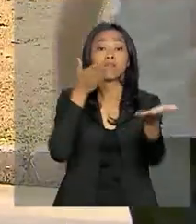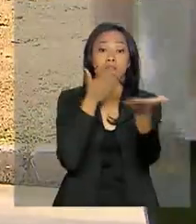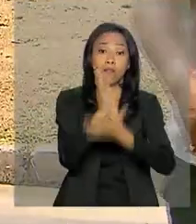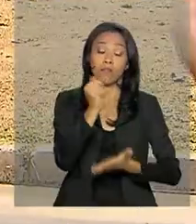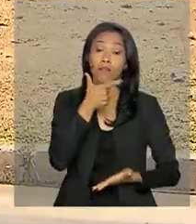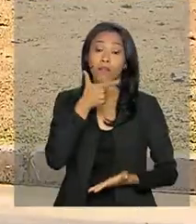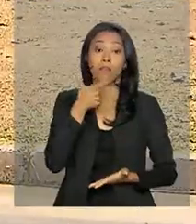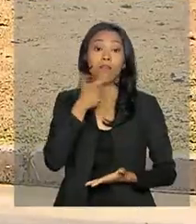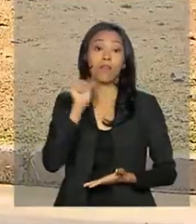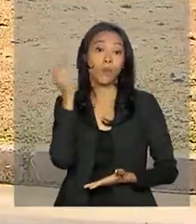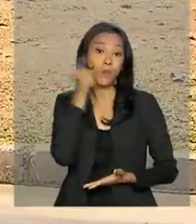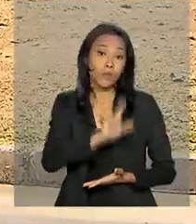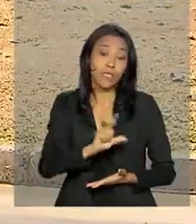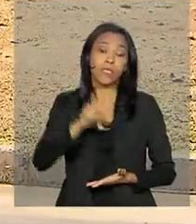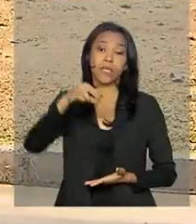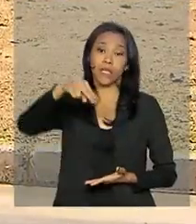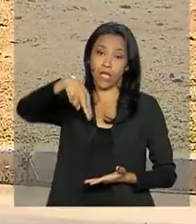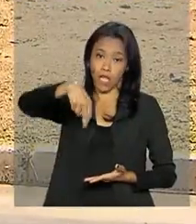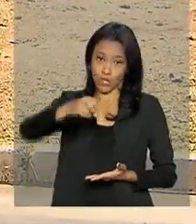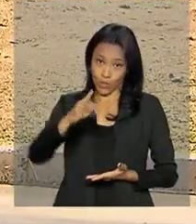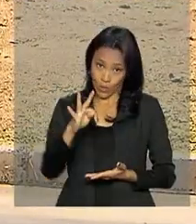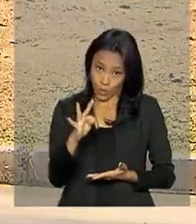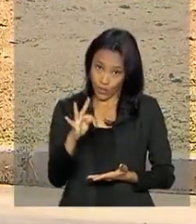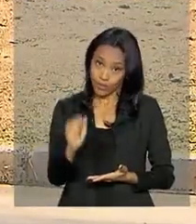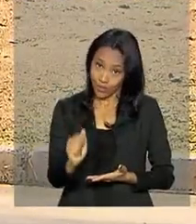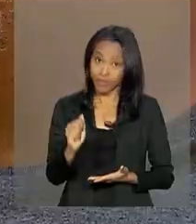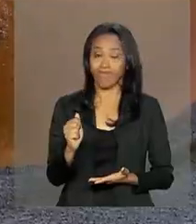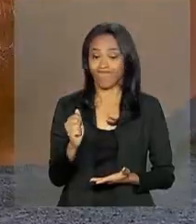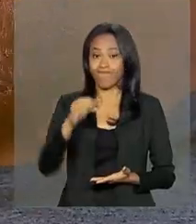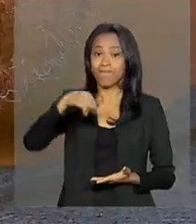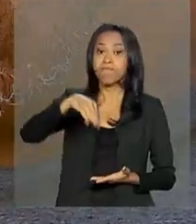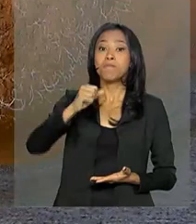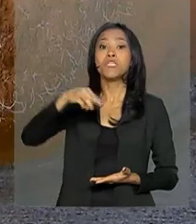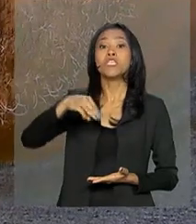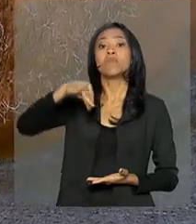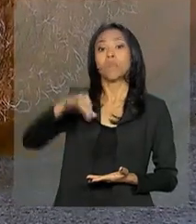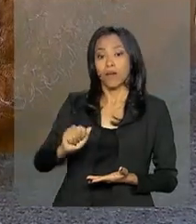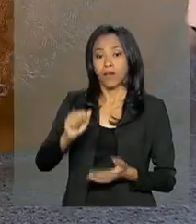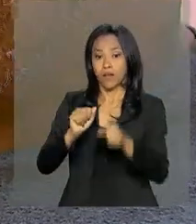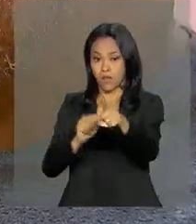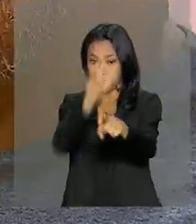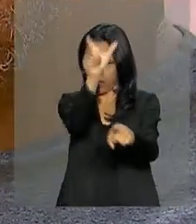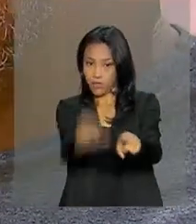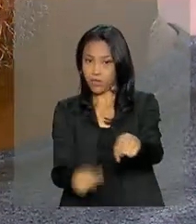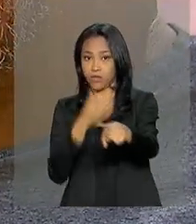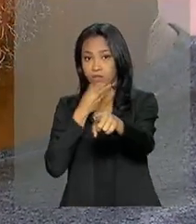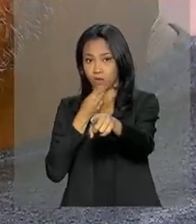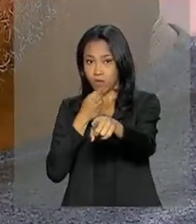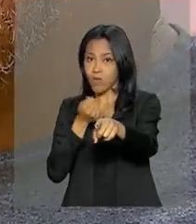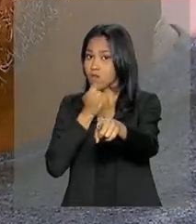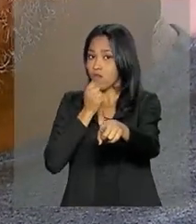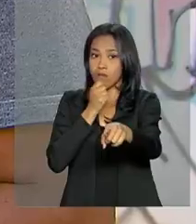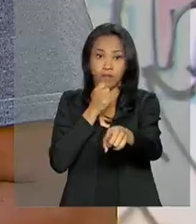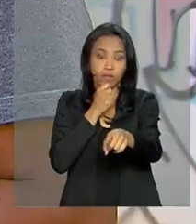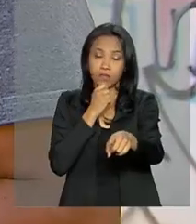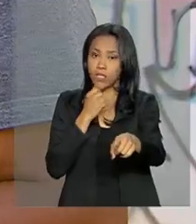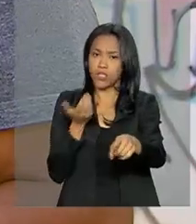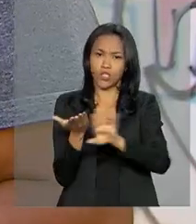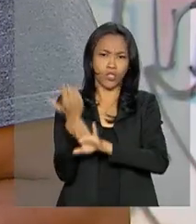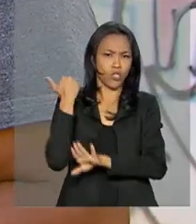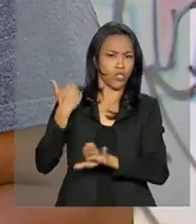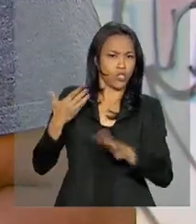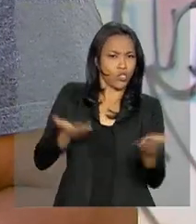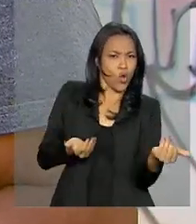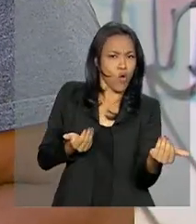conseguir nota mínima nas provas objetivas e na redação o autônomo luiz cláudio que não terminou os estudos na juventude